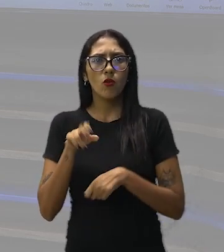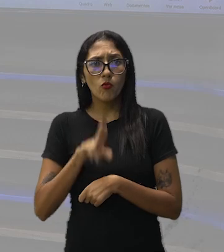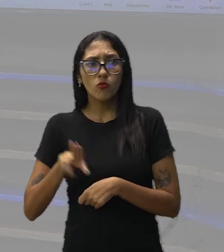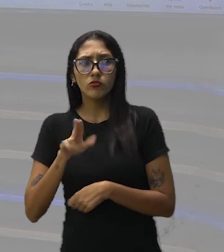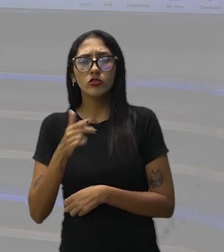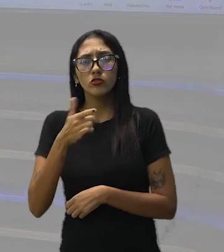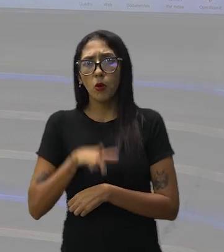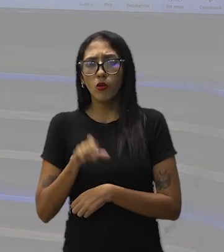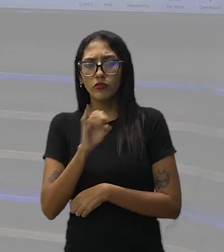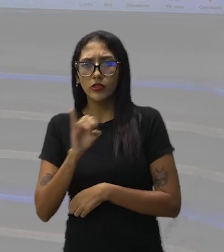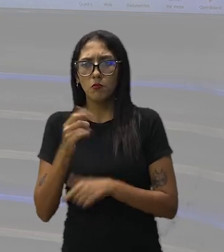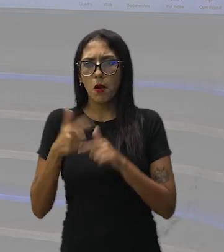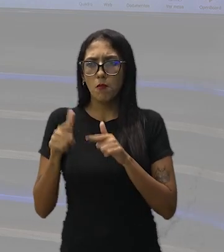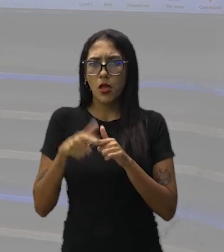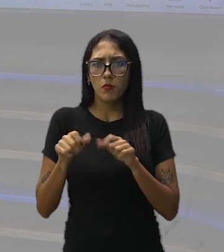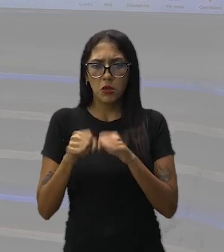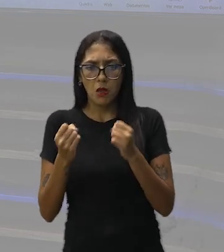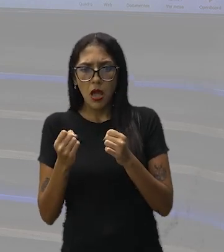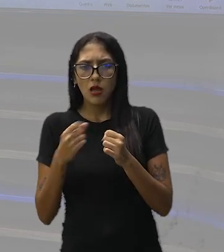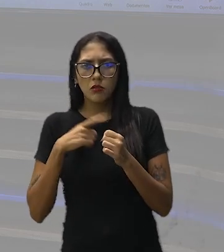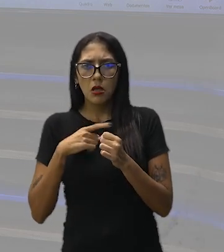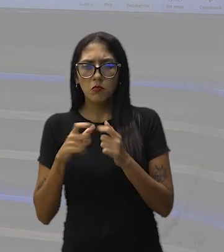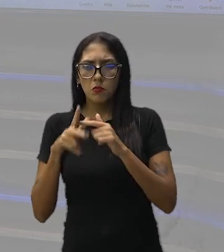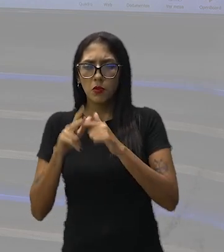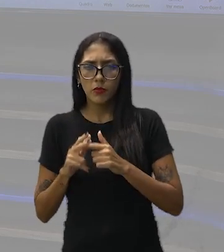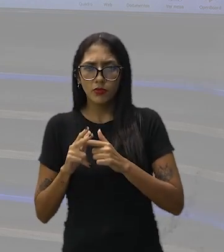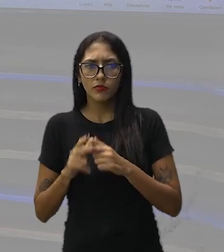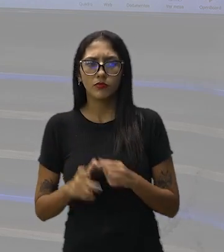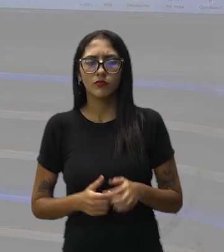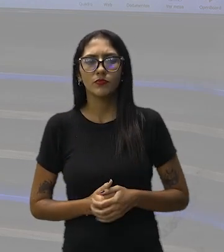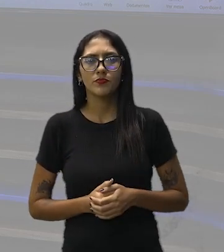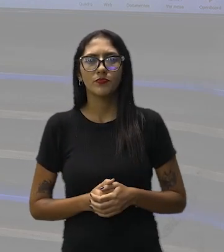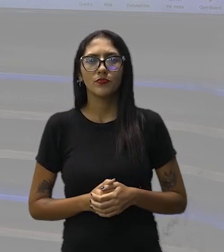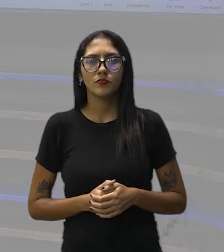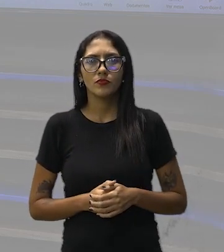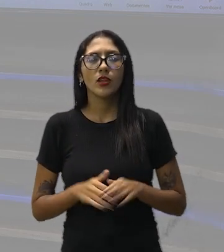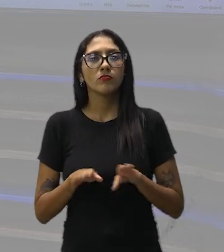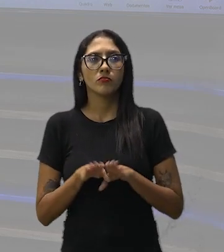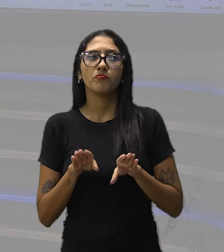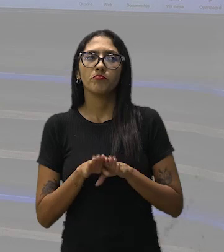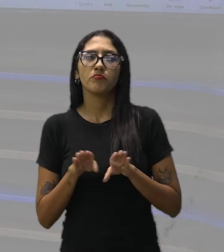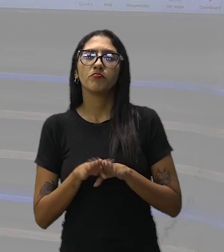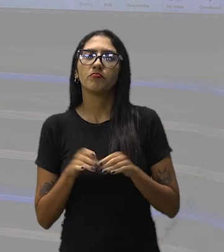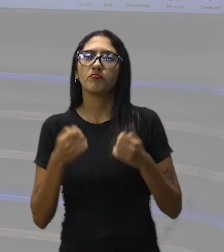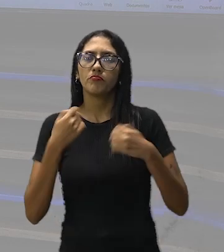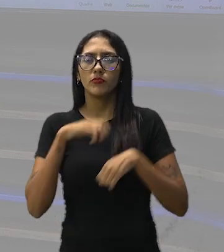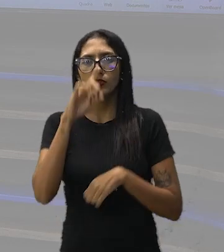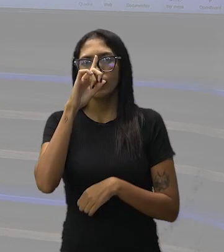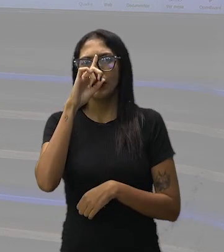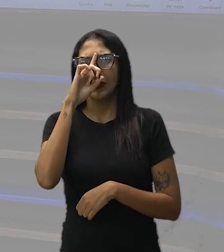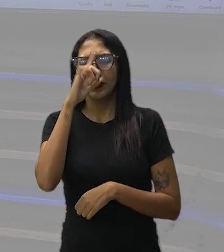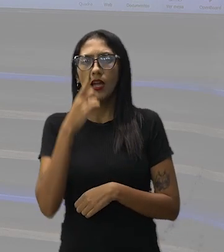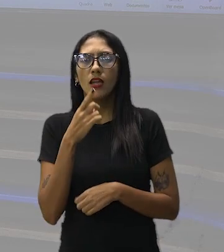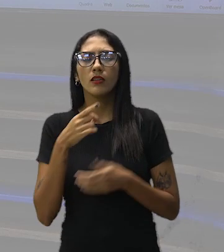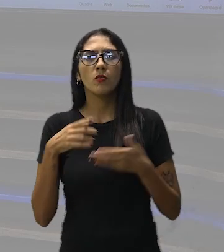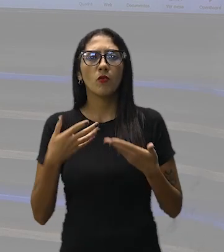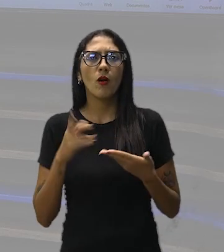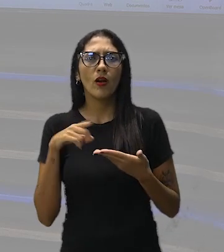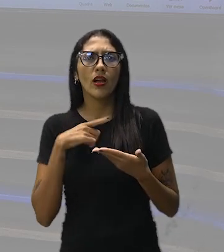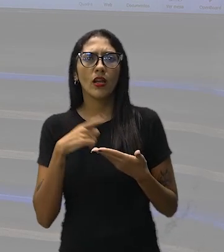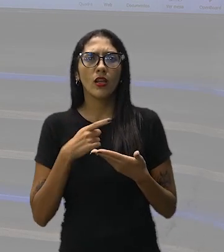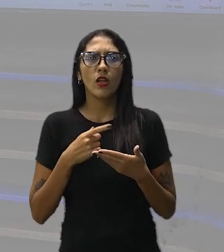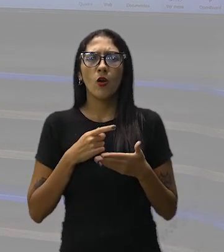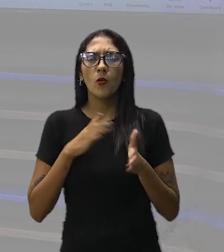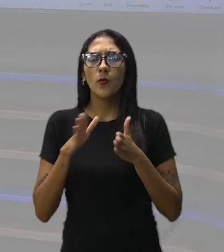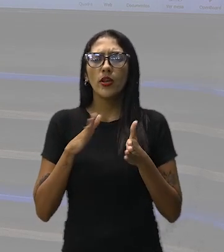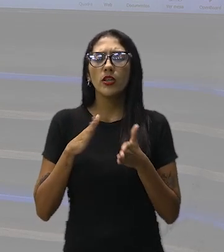houver algum dano. Ou seja, e também além disso, né, você tem que verificar qual é o prazo de vida útil